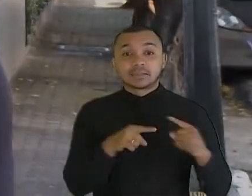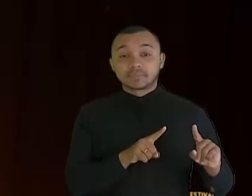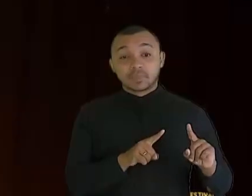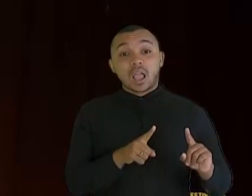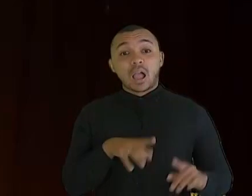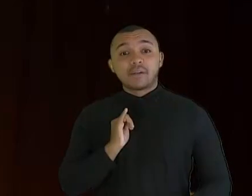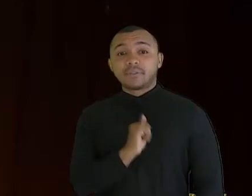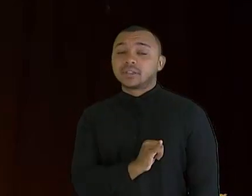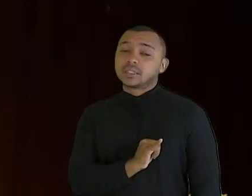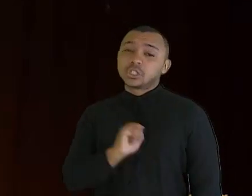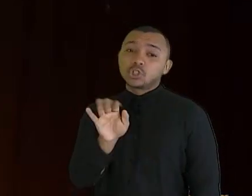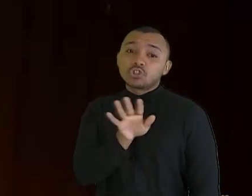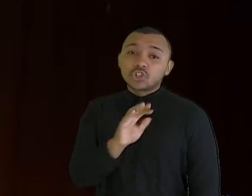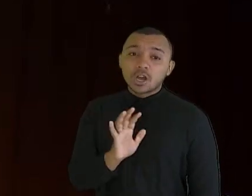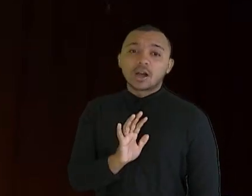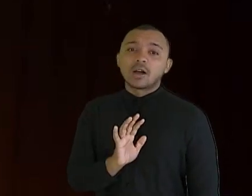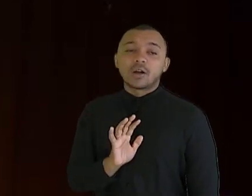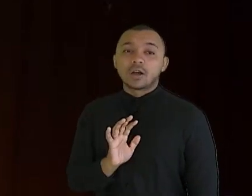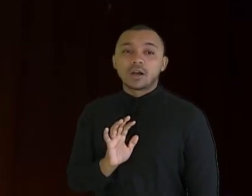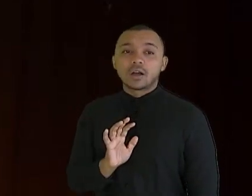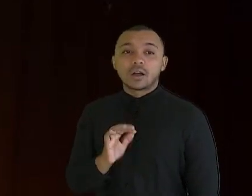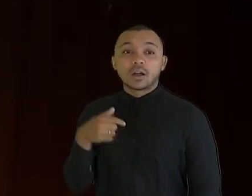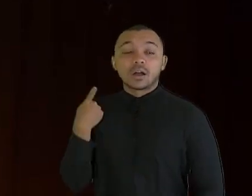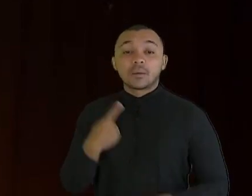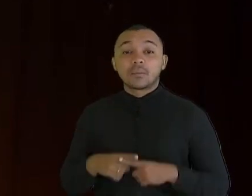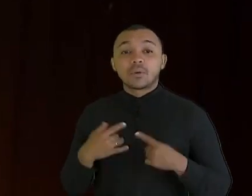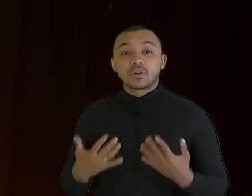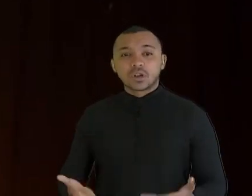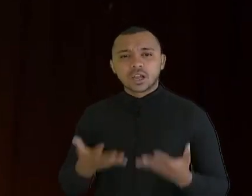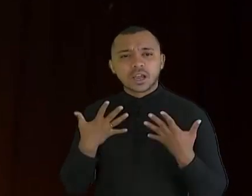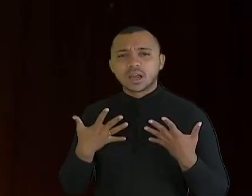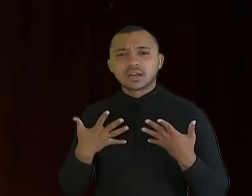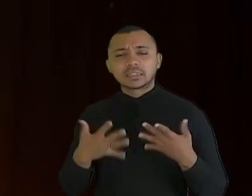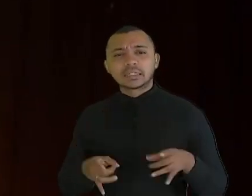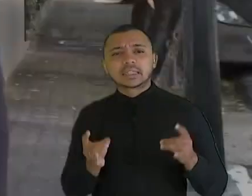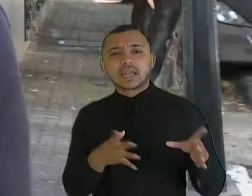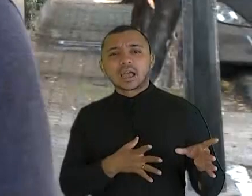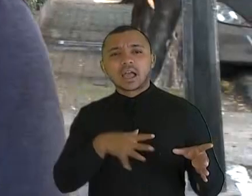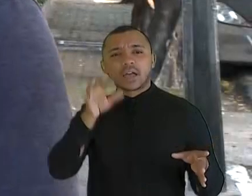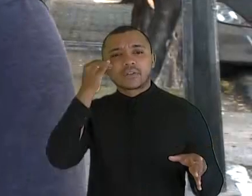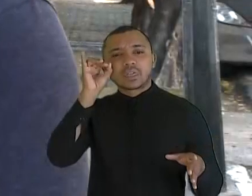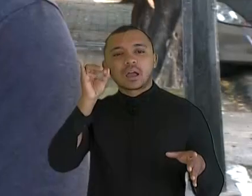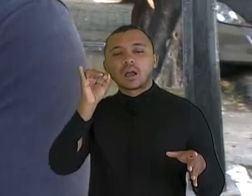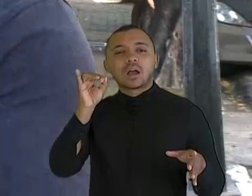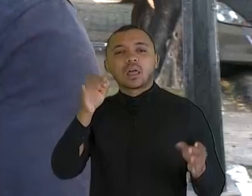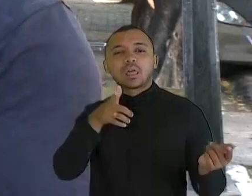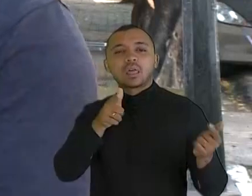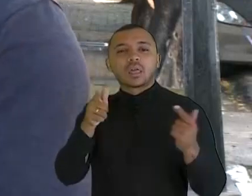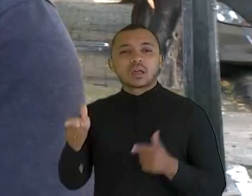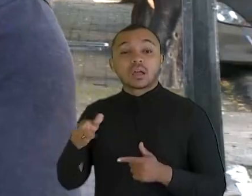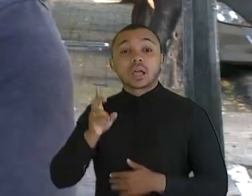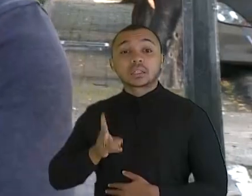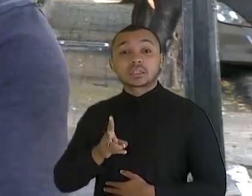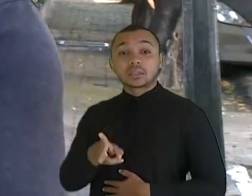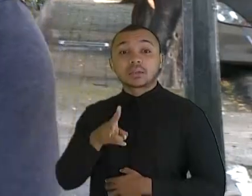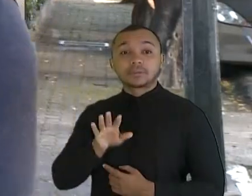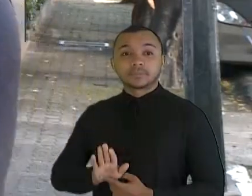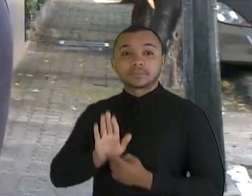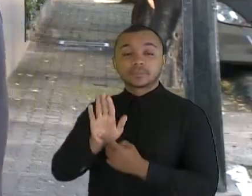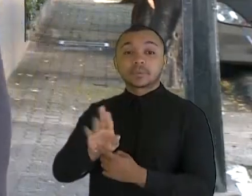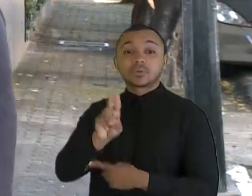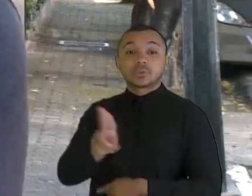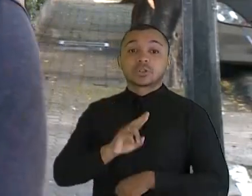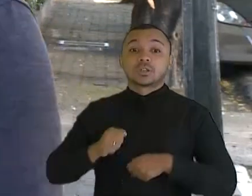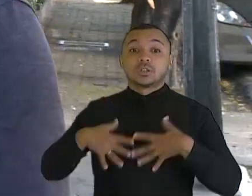em grande estilo, porque ele quer meio que se desligar desse estigma, né, de só se apresentar vestido